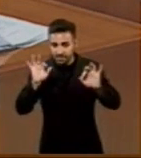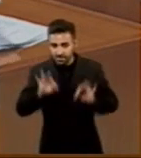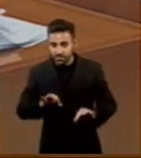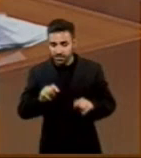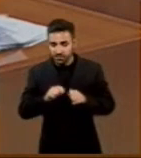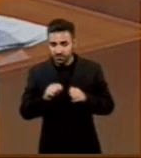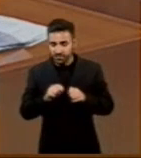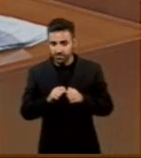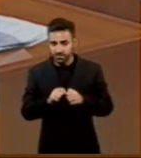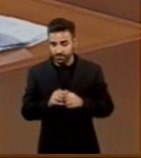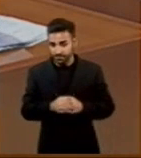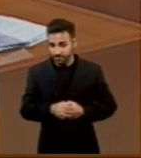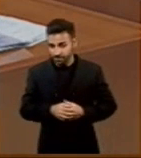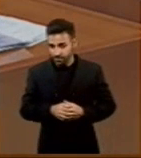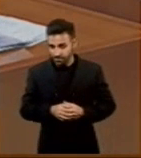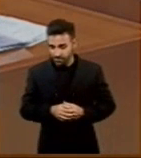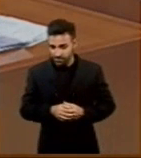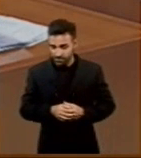3º.